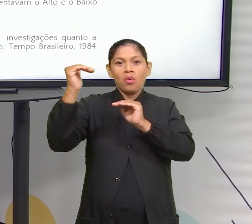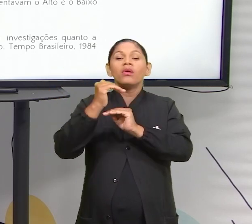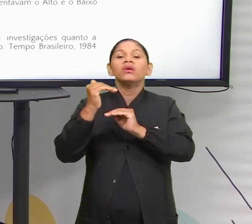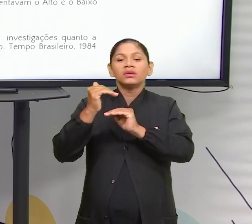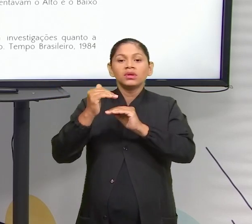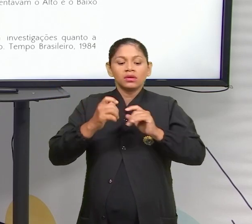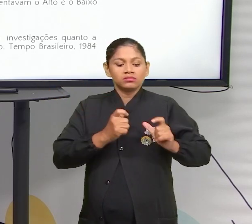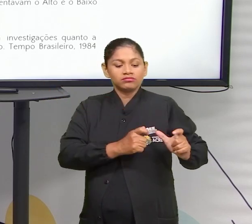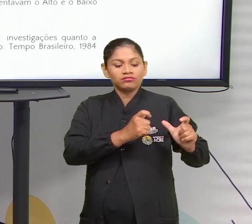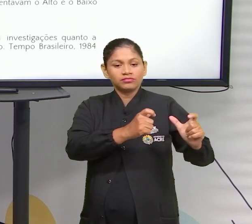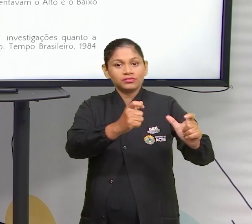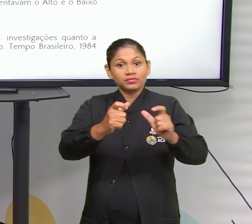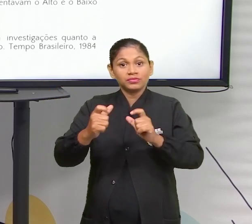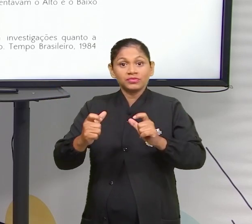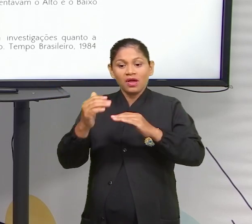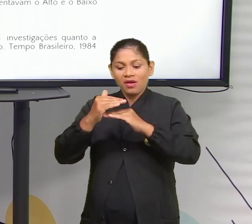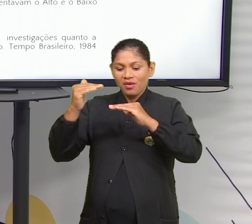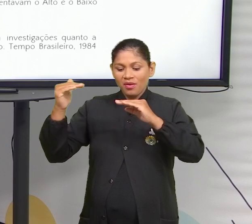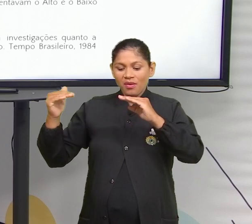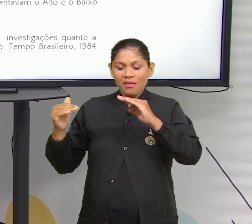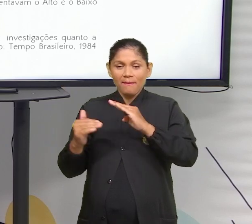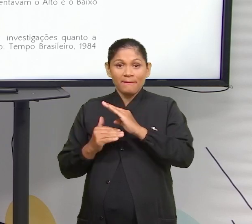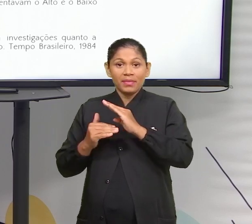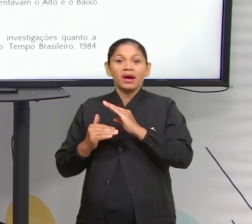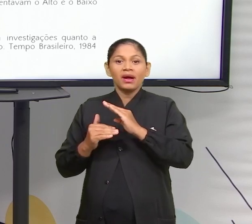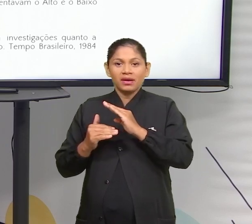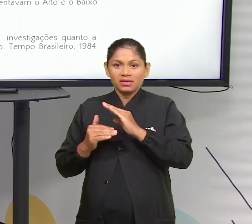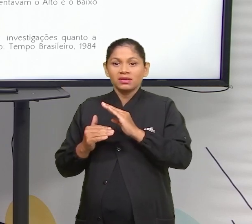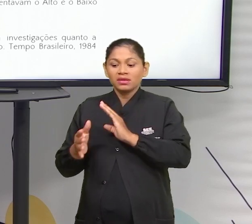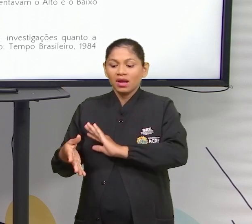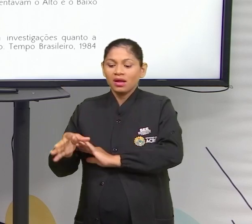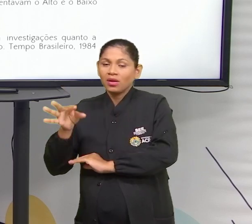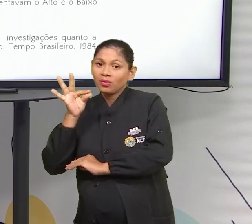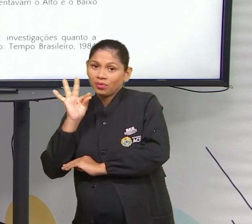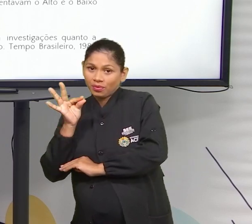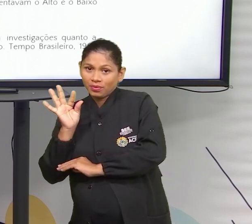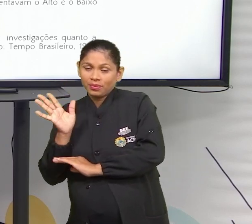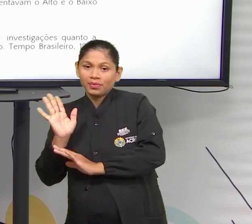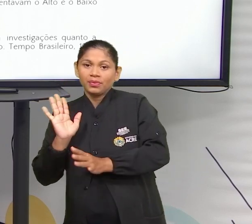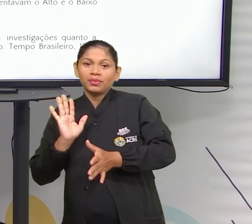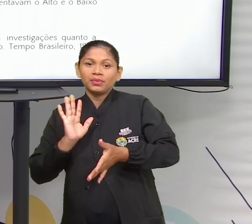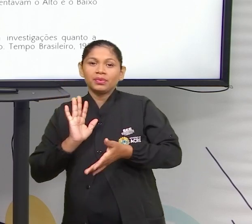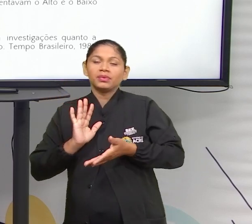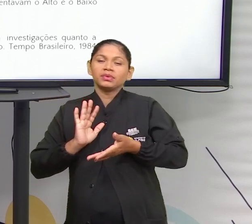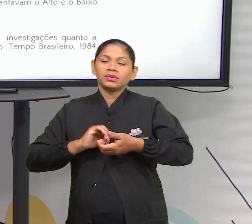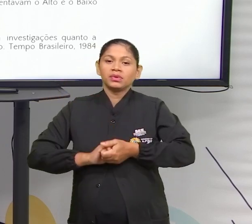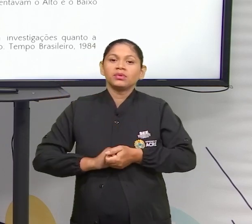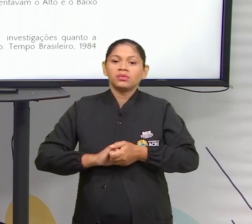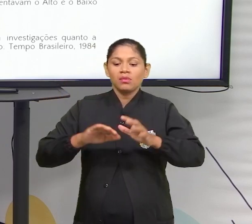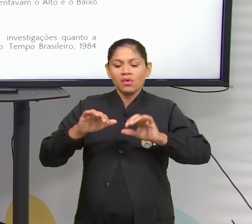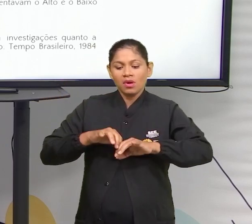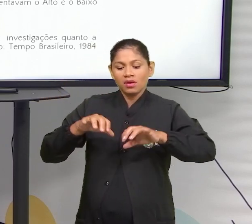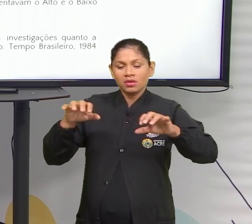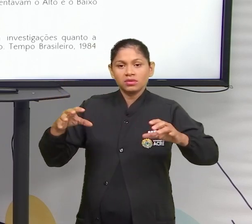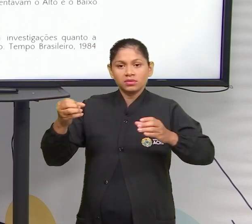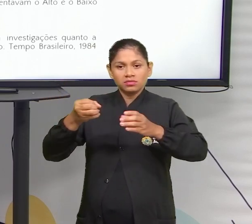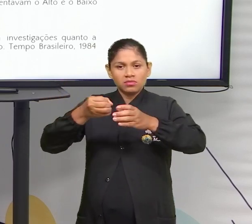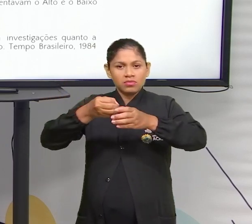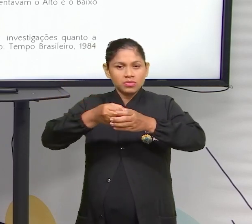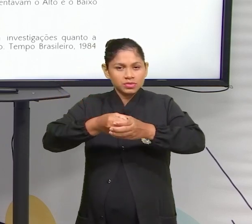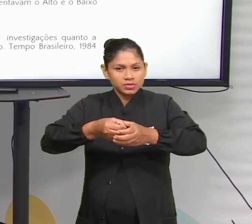salões, enquanto o baixo iluminismo ficava ali nos cafés. Então é como se fosse uma espécie de segregação